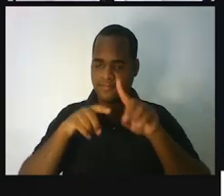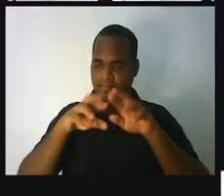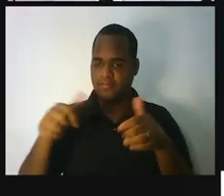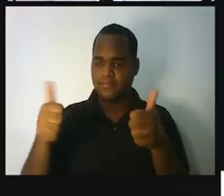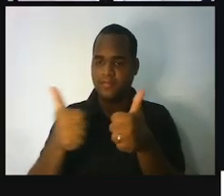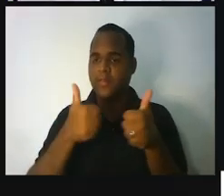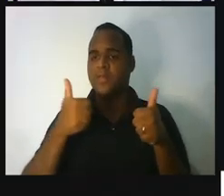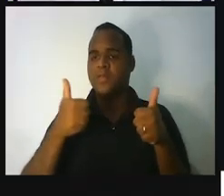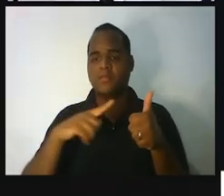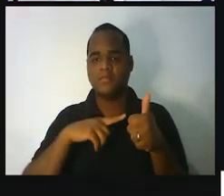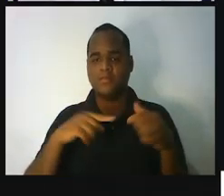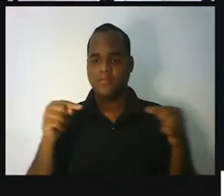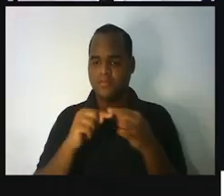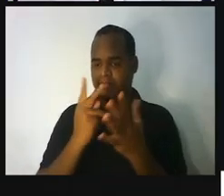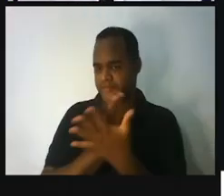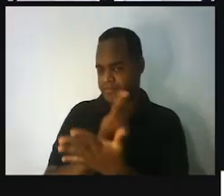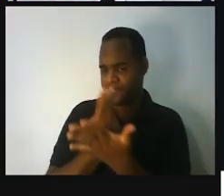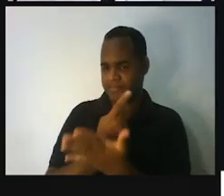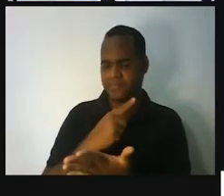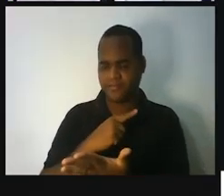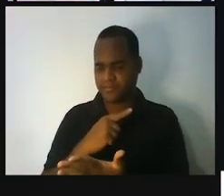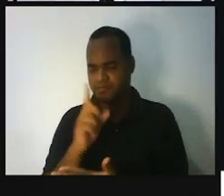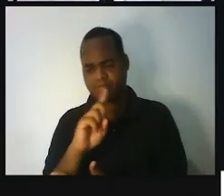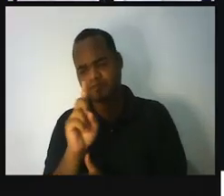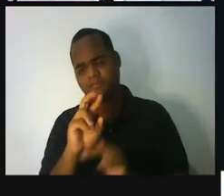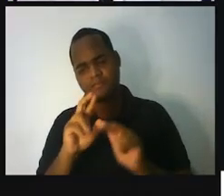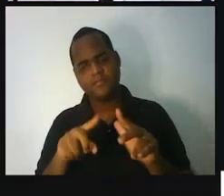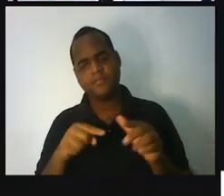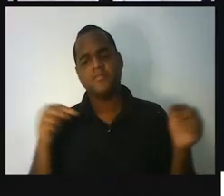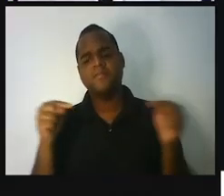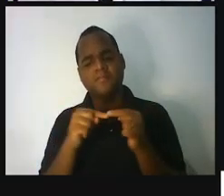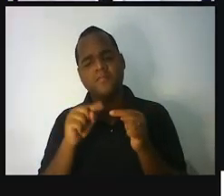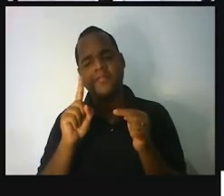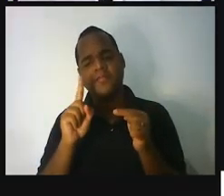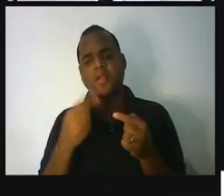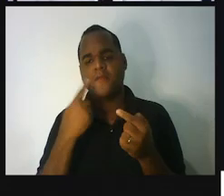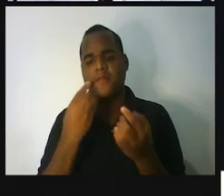fato, sua resposta não está errada. Mas como funciona na prática?